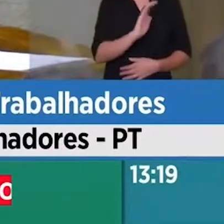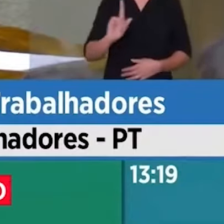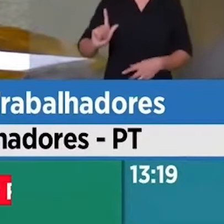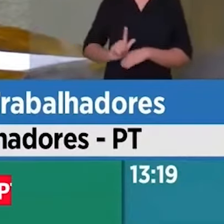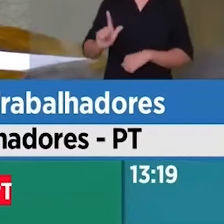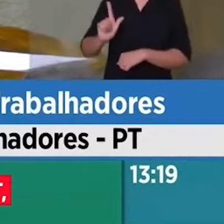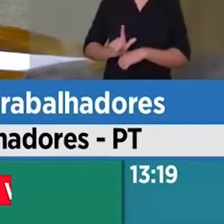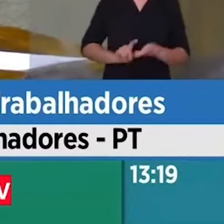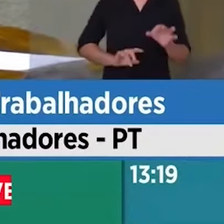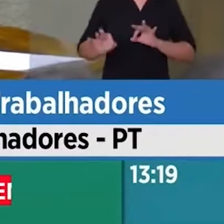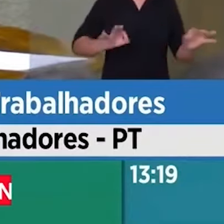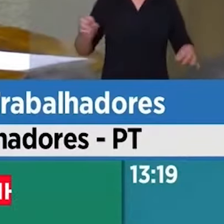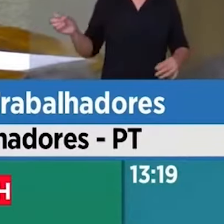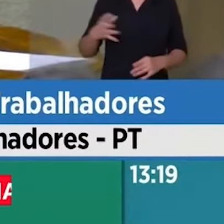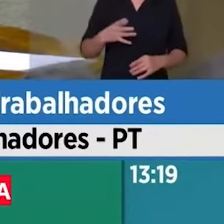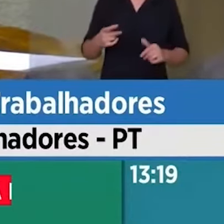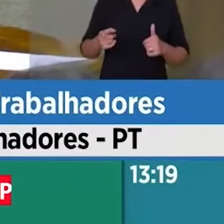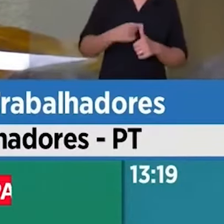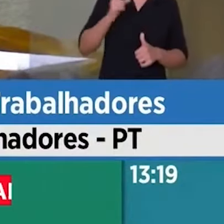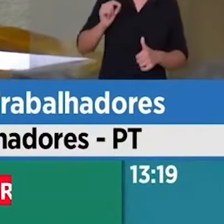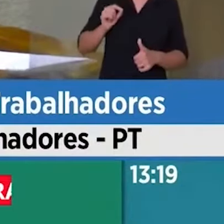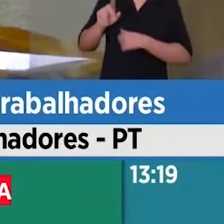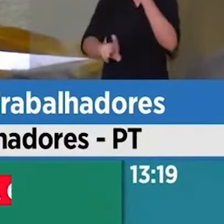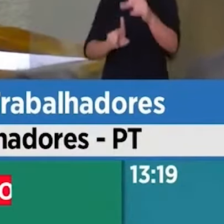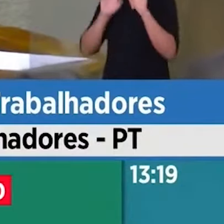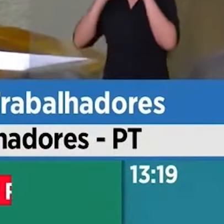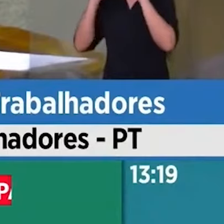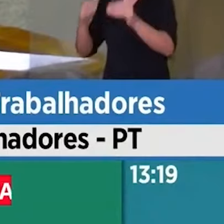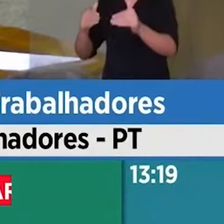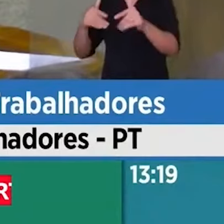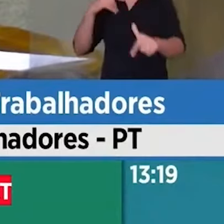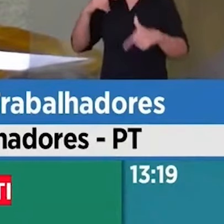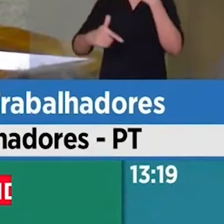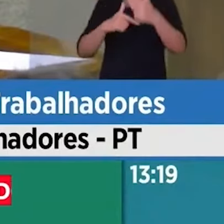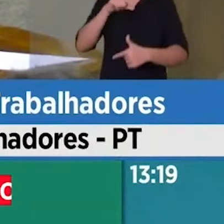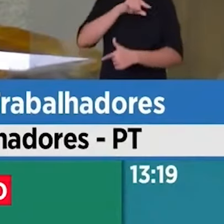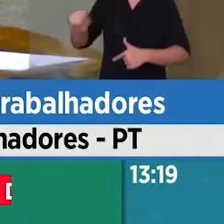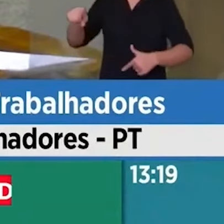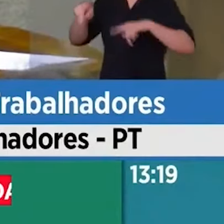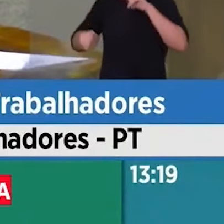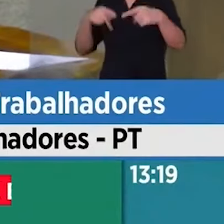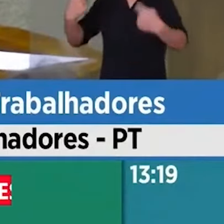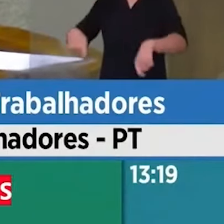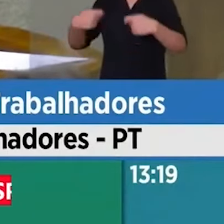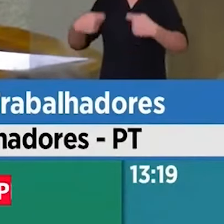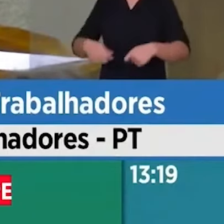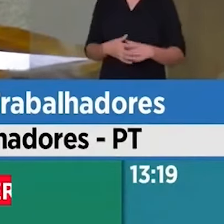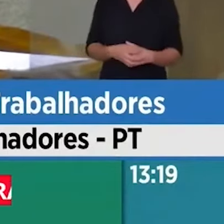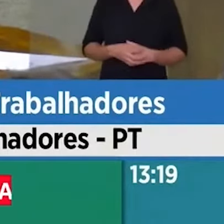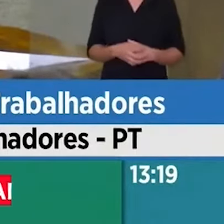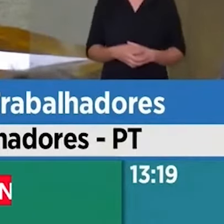em primeiro lugar, para o povo, os trabalhadores e as trabalhadoras, os que mais precisam. Um país que afirmou